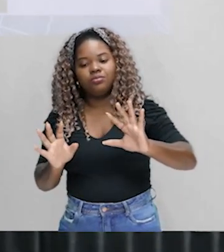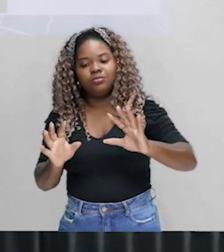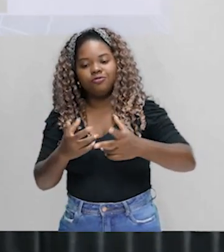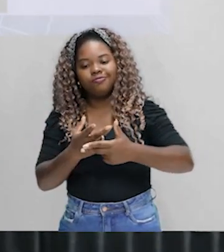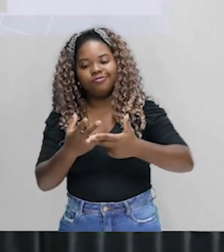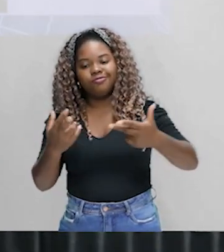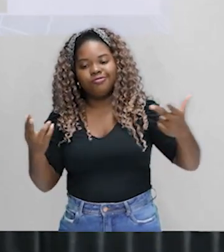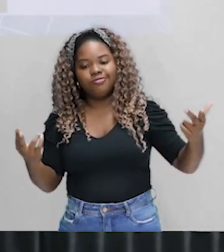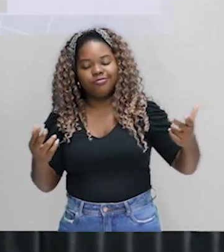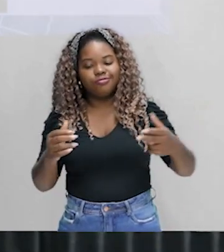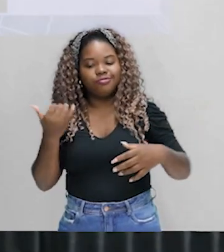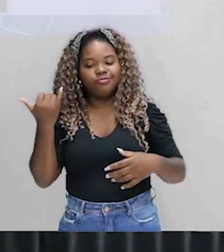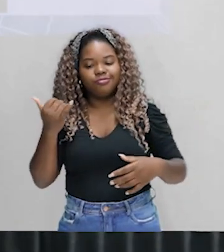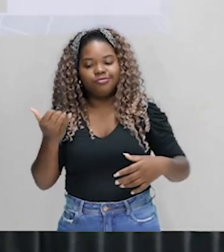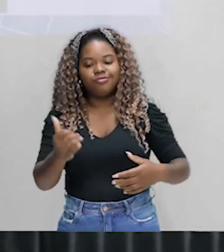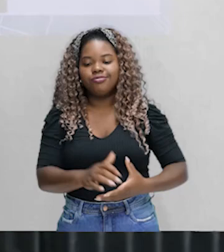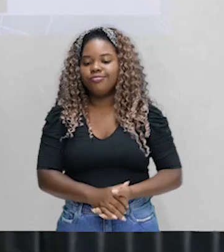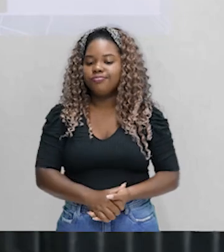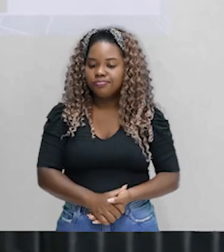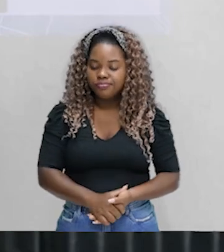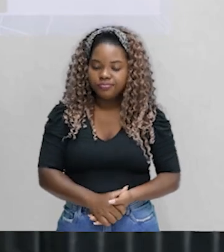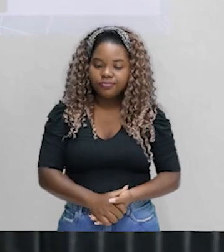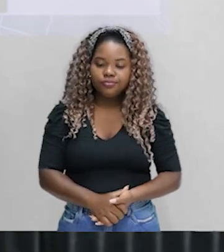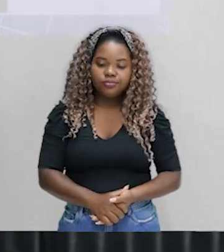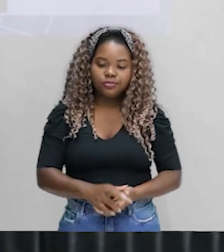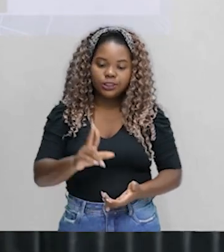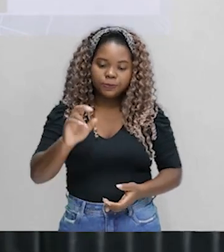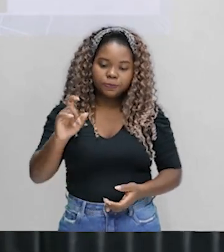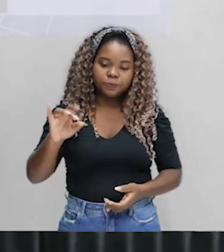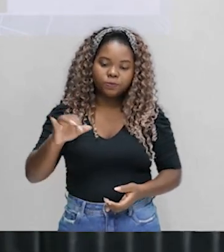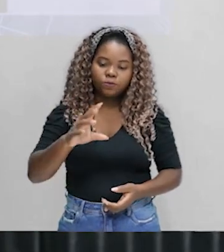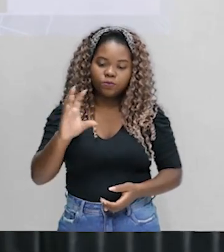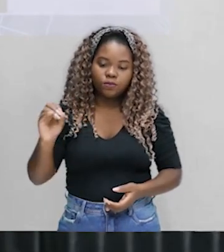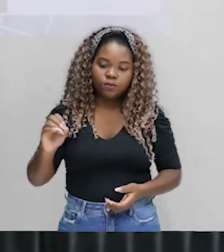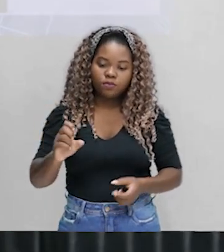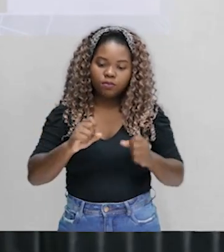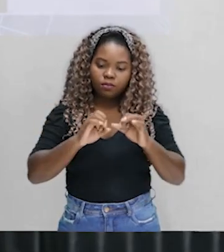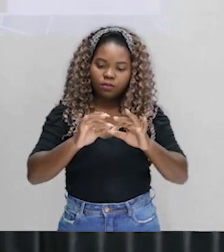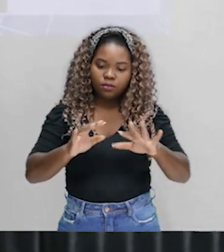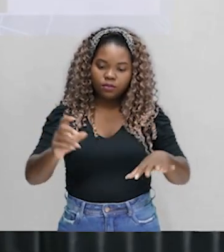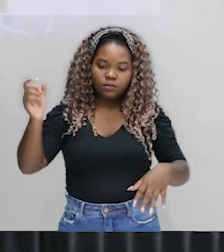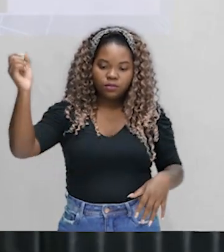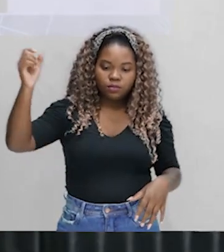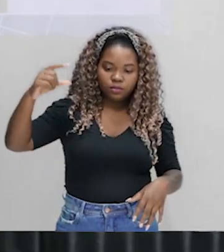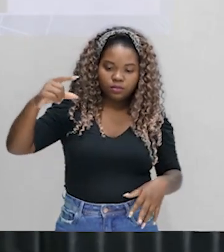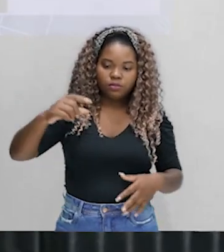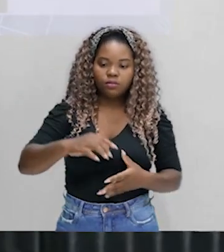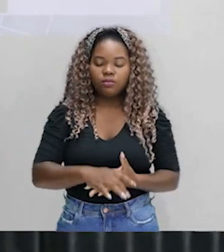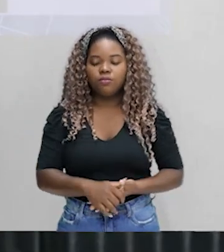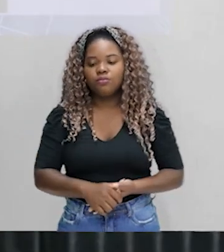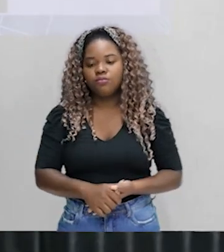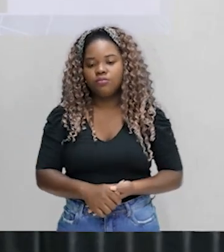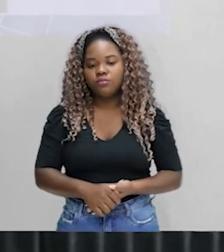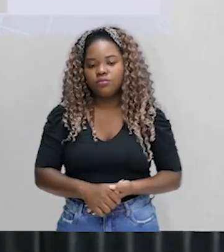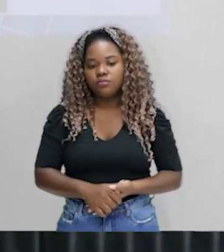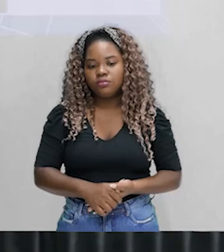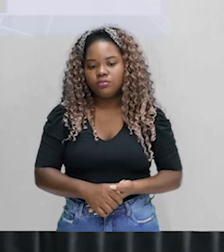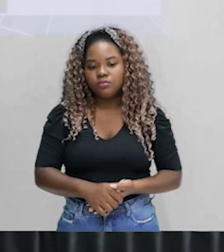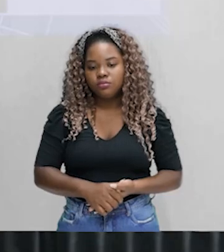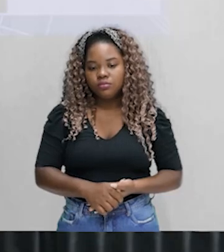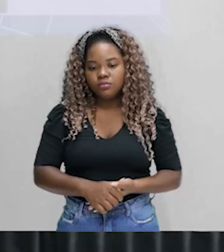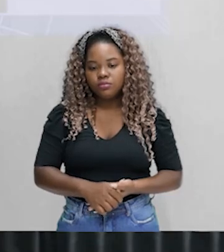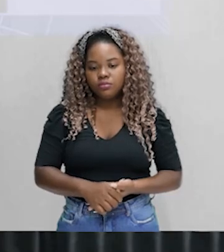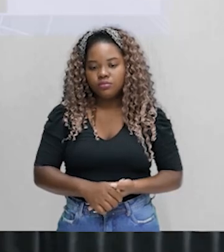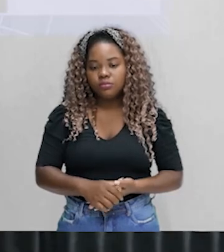de energia, que é justamente a radiação que é liberada no Sol. Então, essa energia